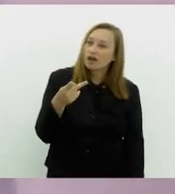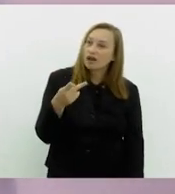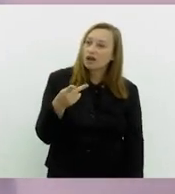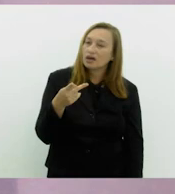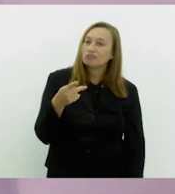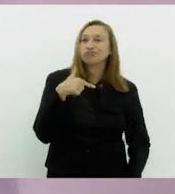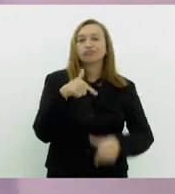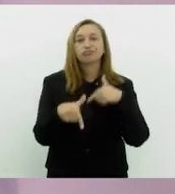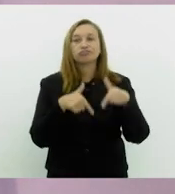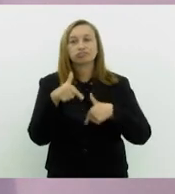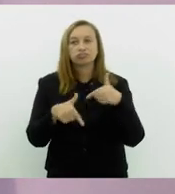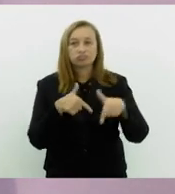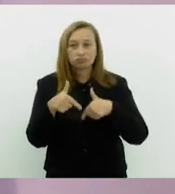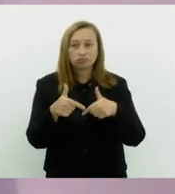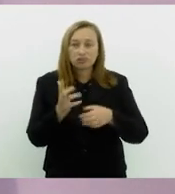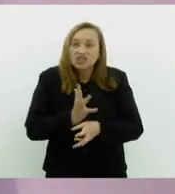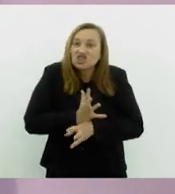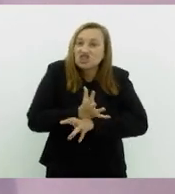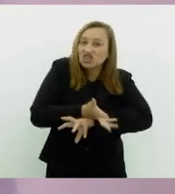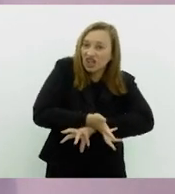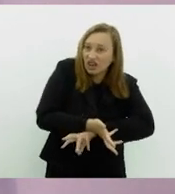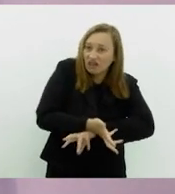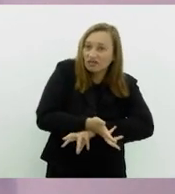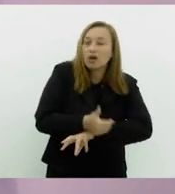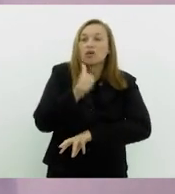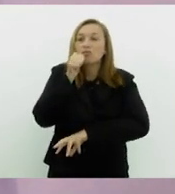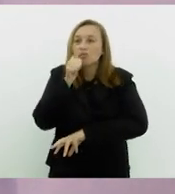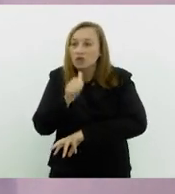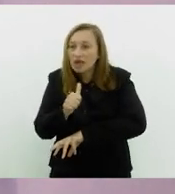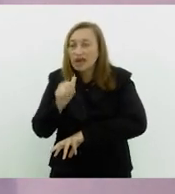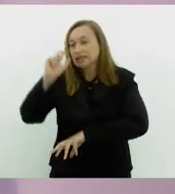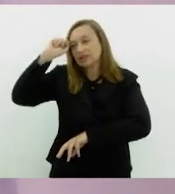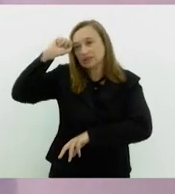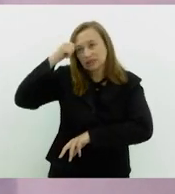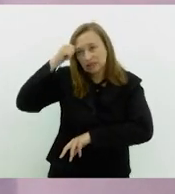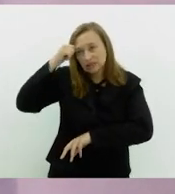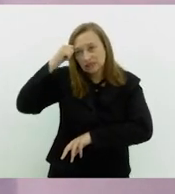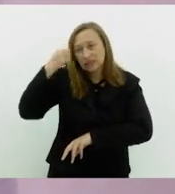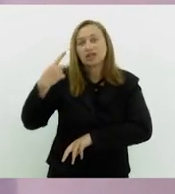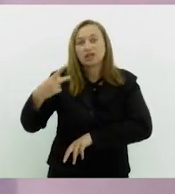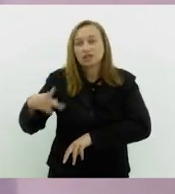desse trabalho análogo à escravidão, que são mulheres negras, que desde a sua